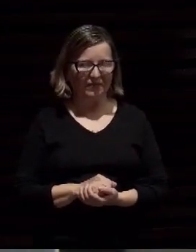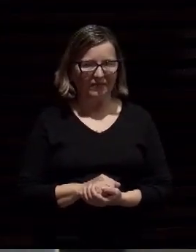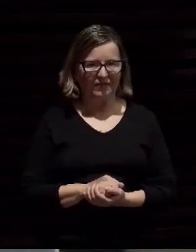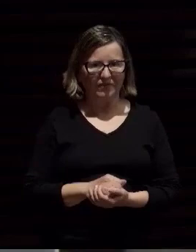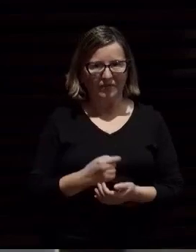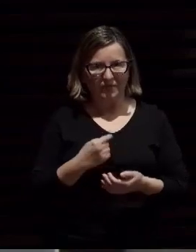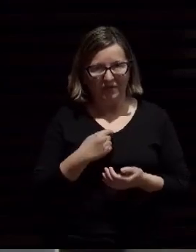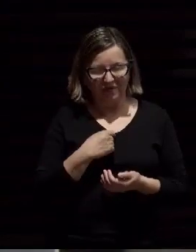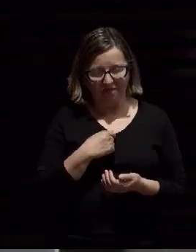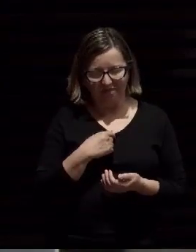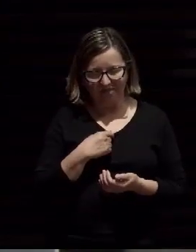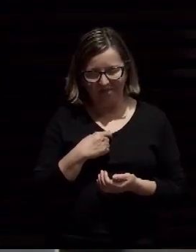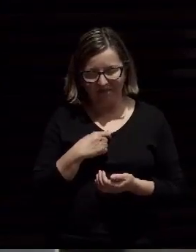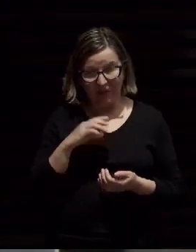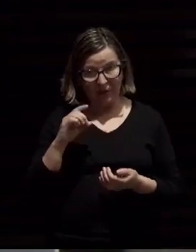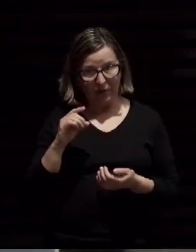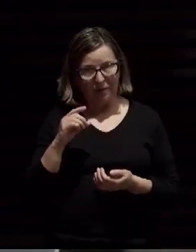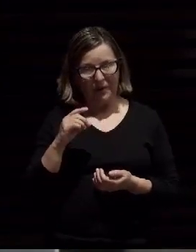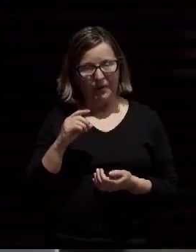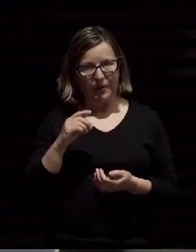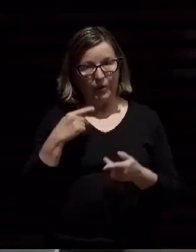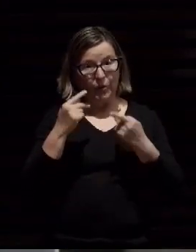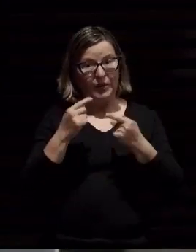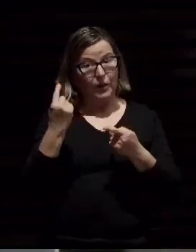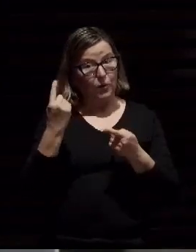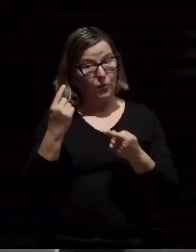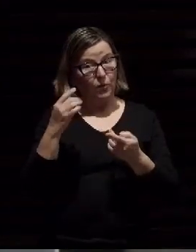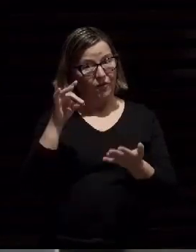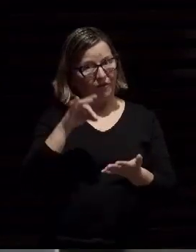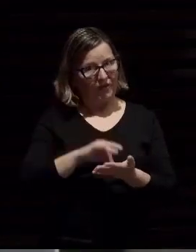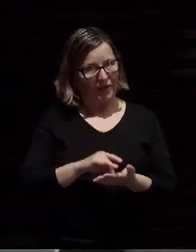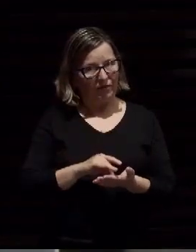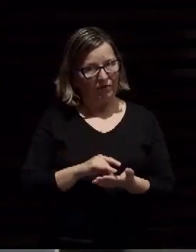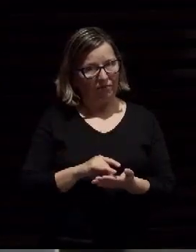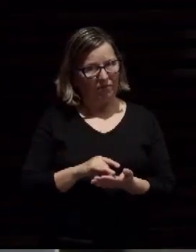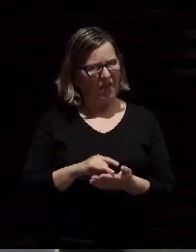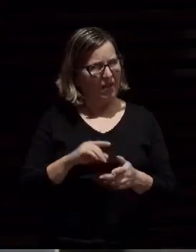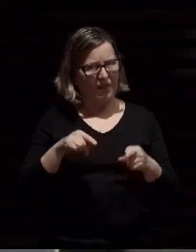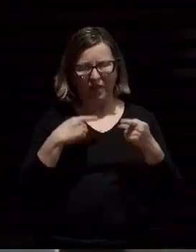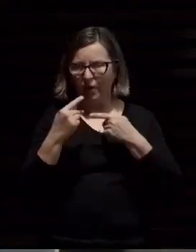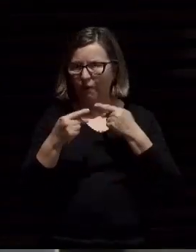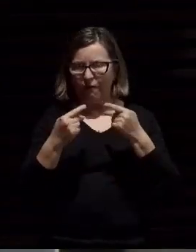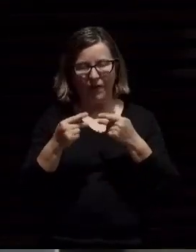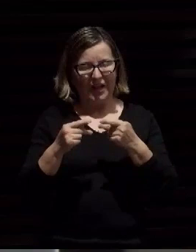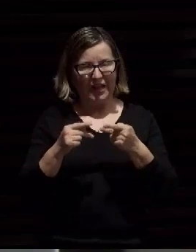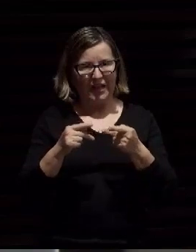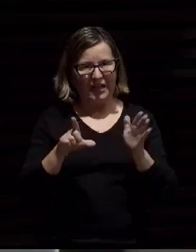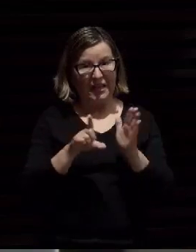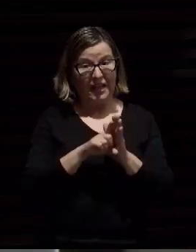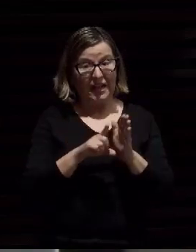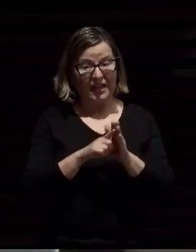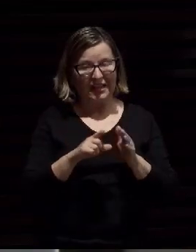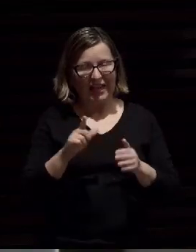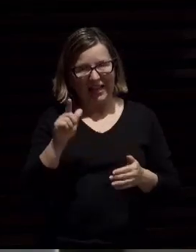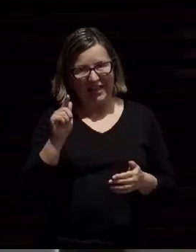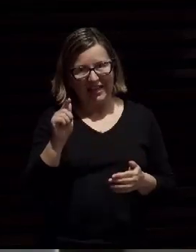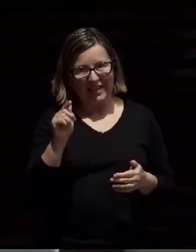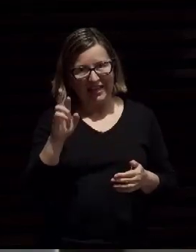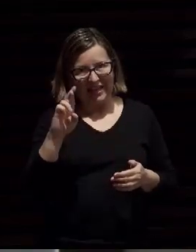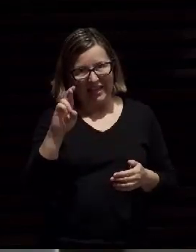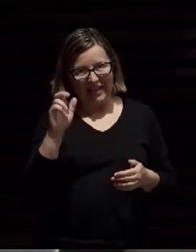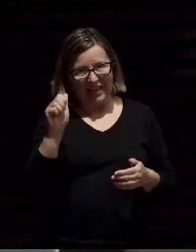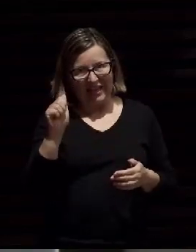Só para citar um fato, eu não vou falar aqui sobre a lei da gravidade, que a Bíblia fala dela de uma maneira muito clara, e